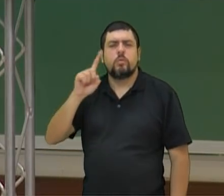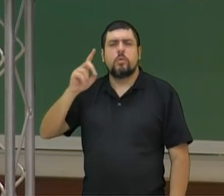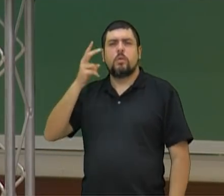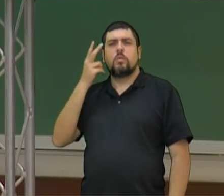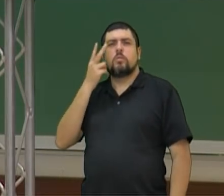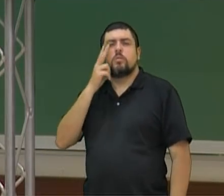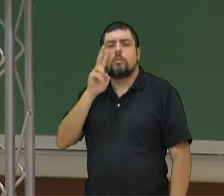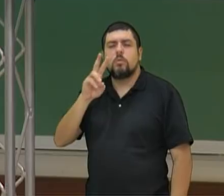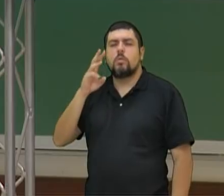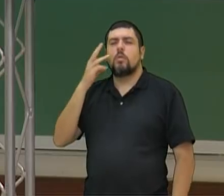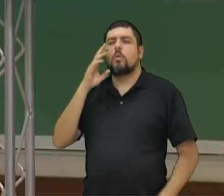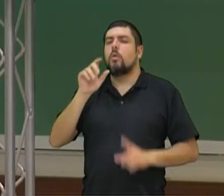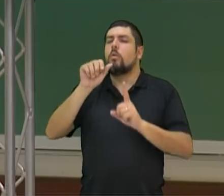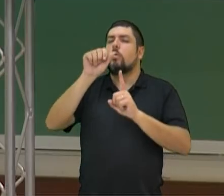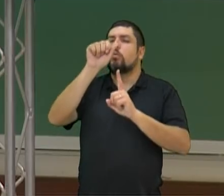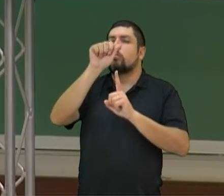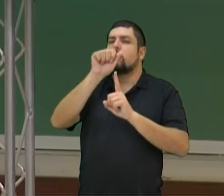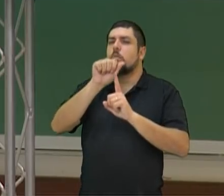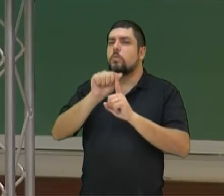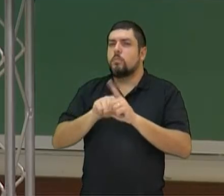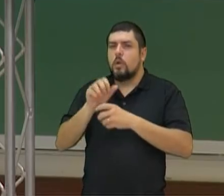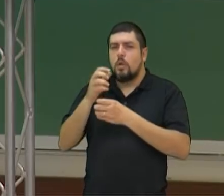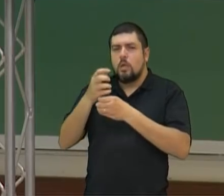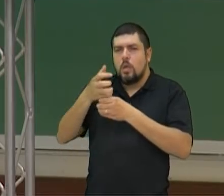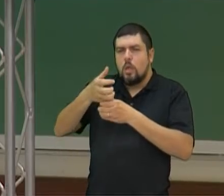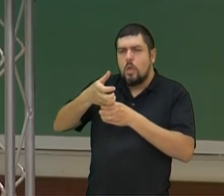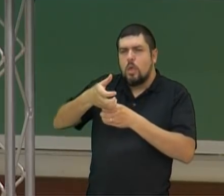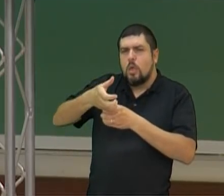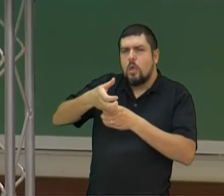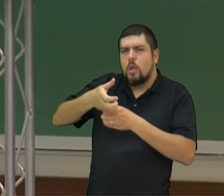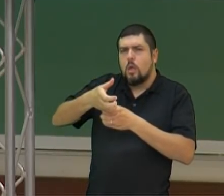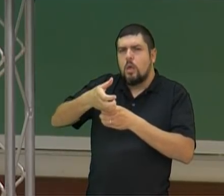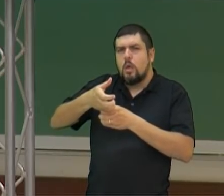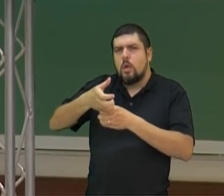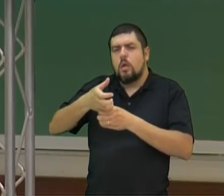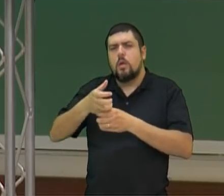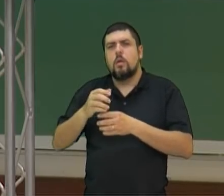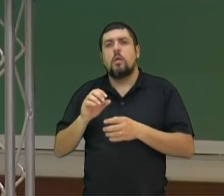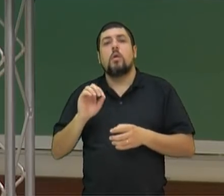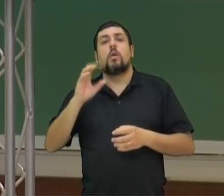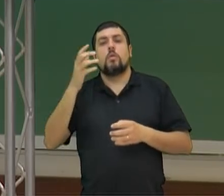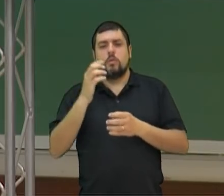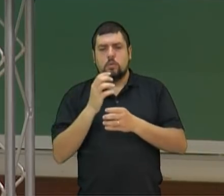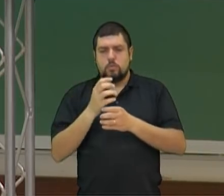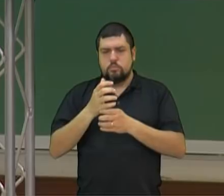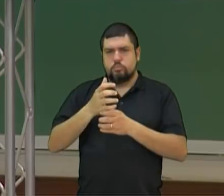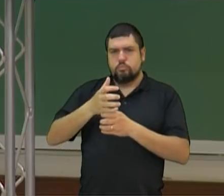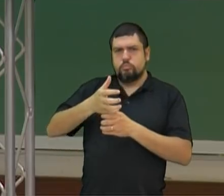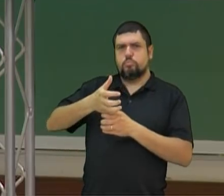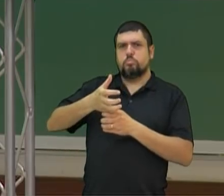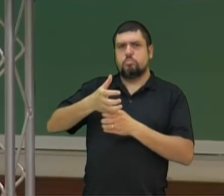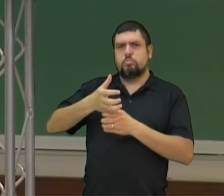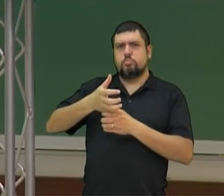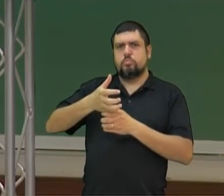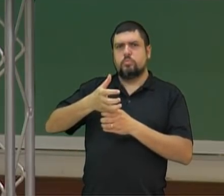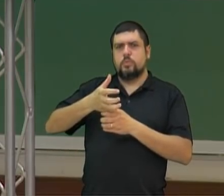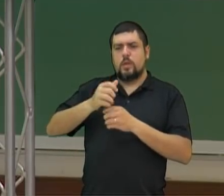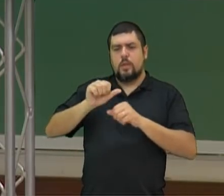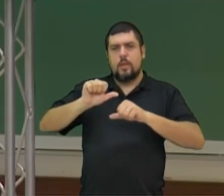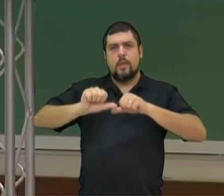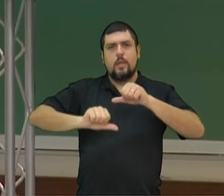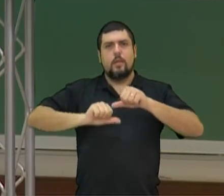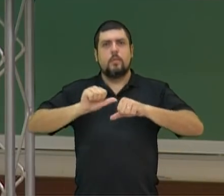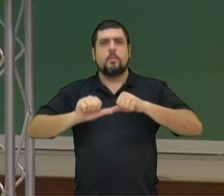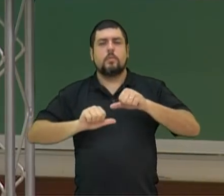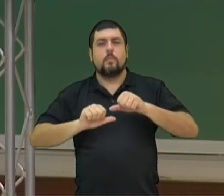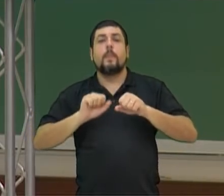1 mês, 1 ano, com ela sempre curvada, eu posso ter que esse formato da minha coluna vá se modificando e eu